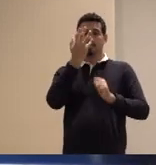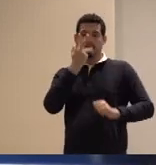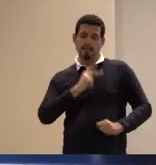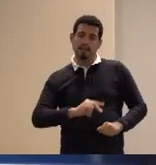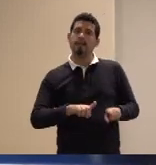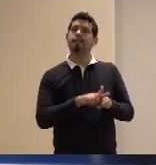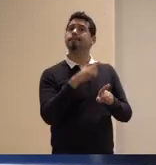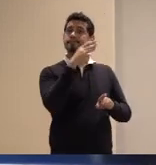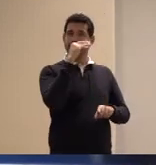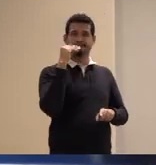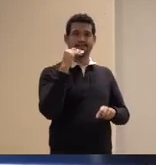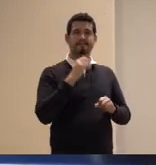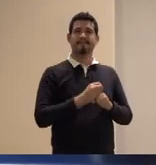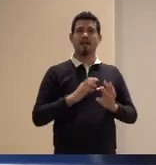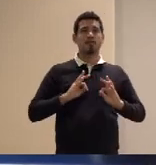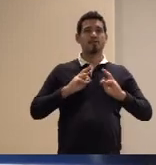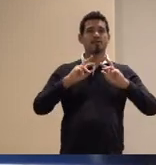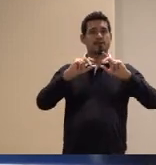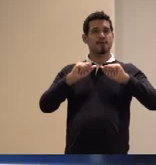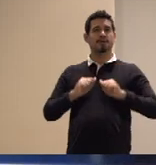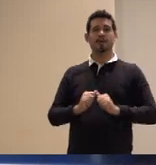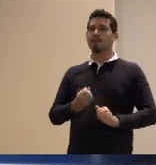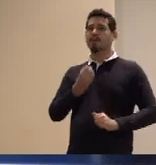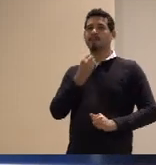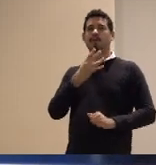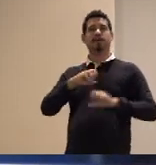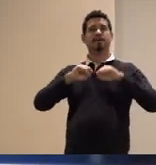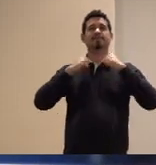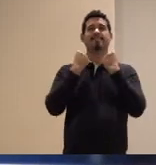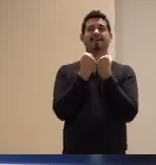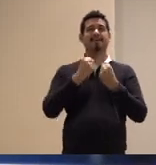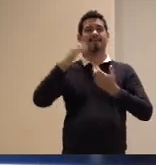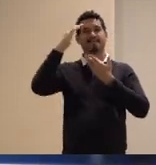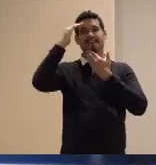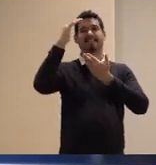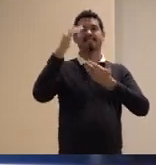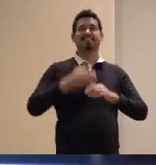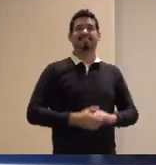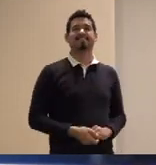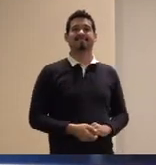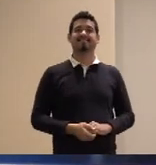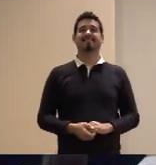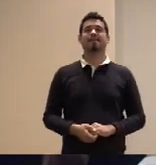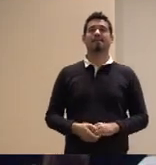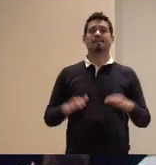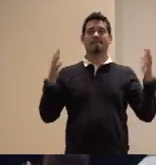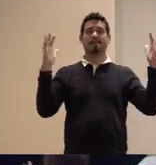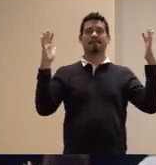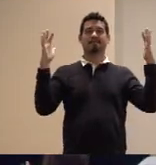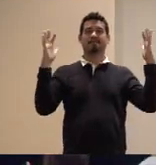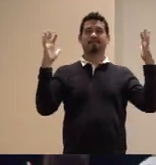do adolescente. Então, desejo aqui a todos um excelente seminário. Muito obrigado.